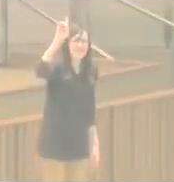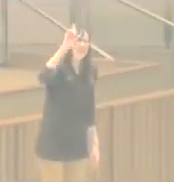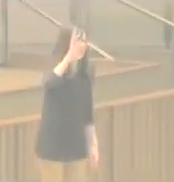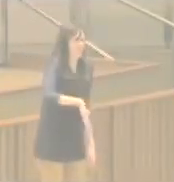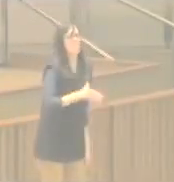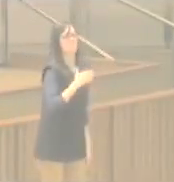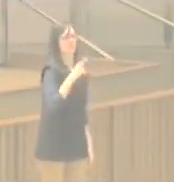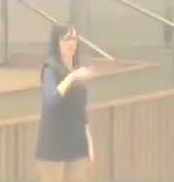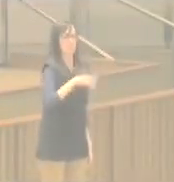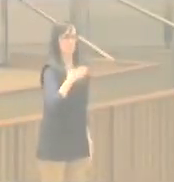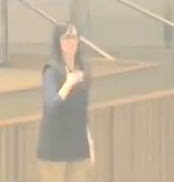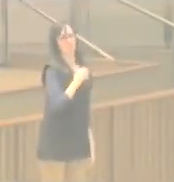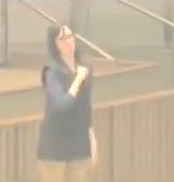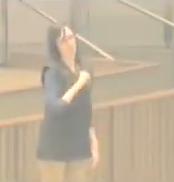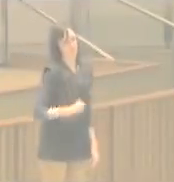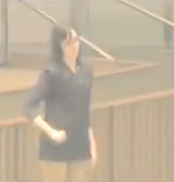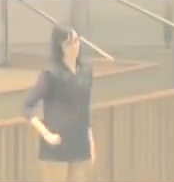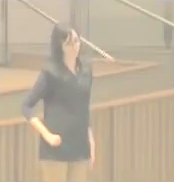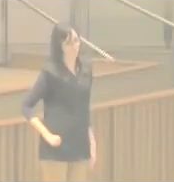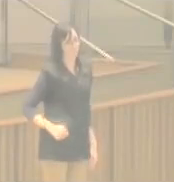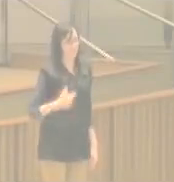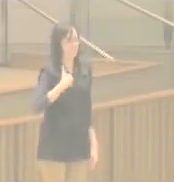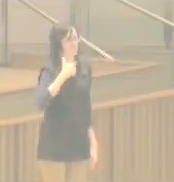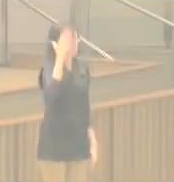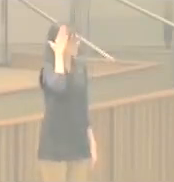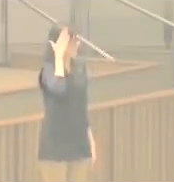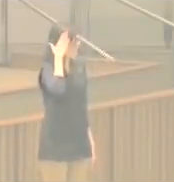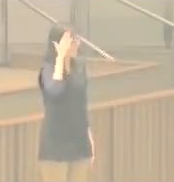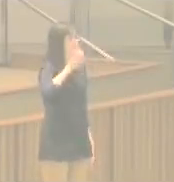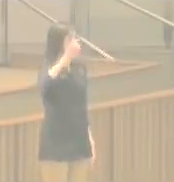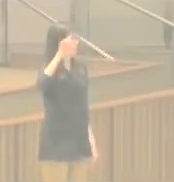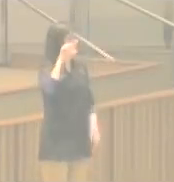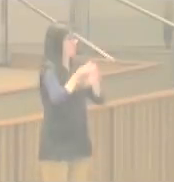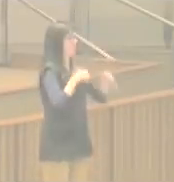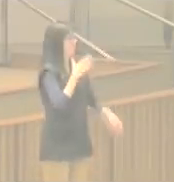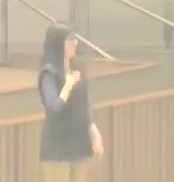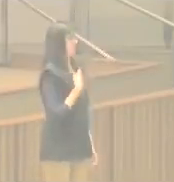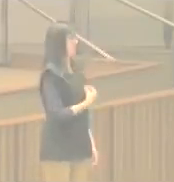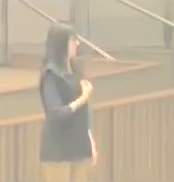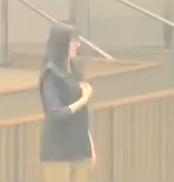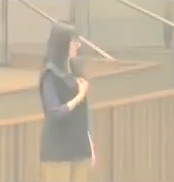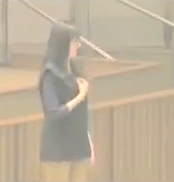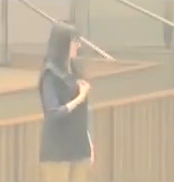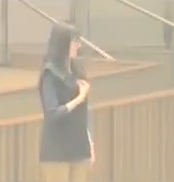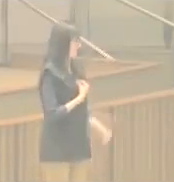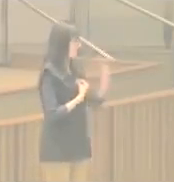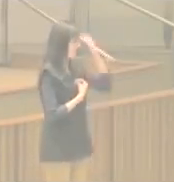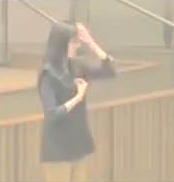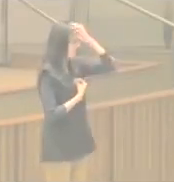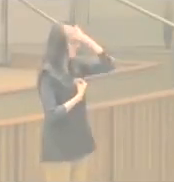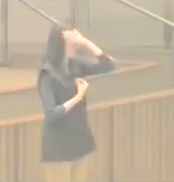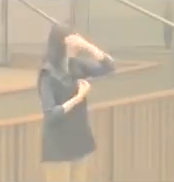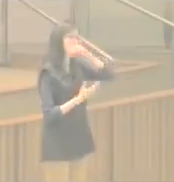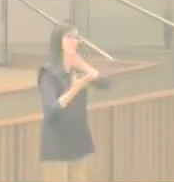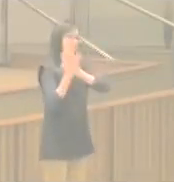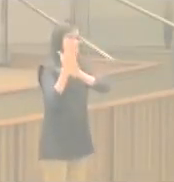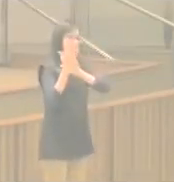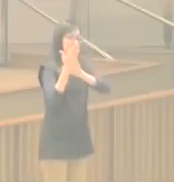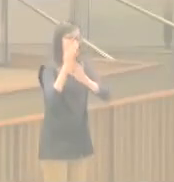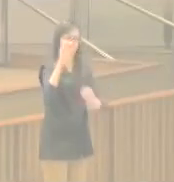meu Senhor, porque eu sei o que Ele fez na minha vida. Isso é louvar o nome